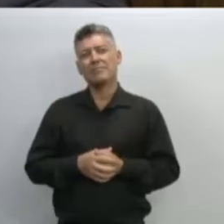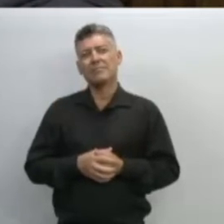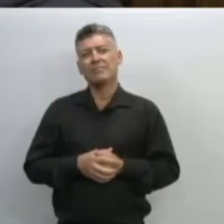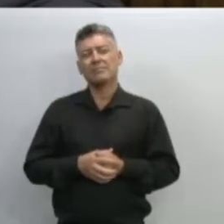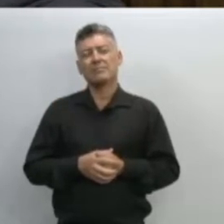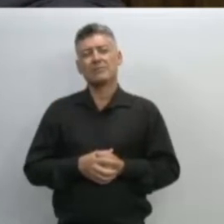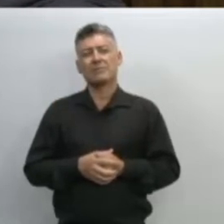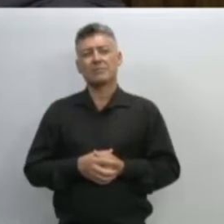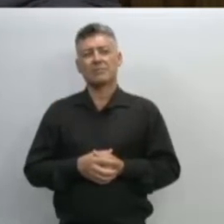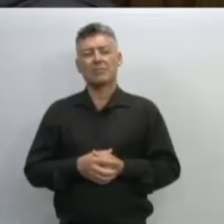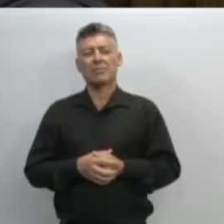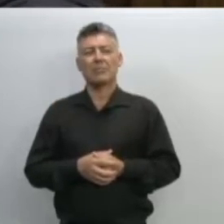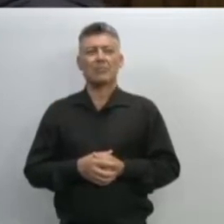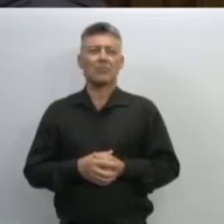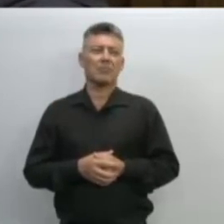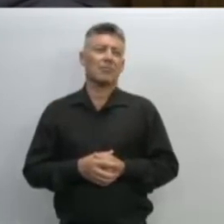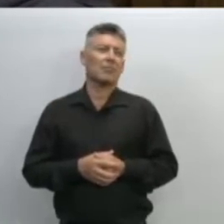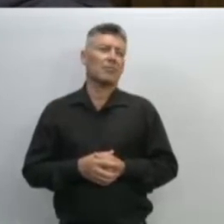Vereador,